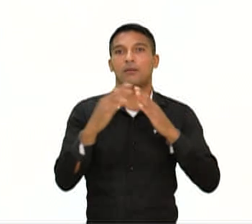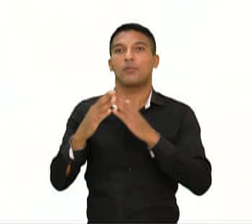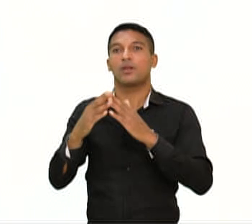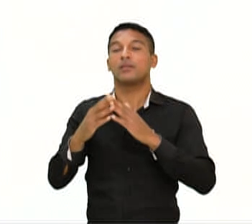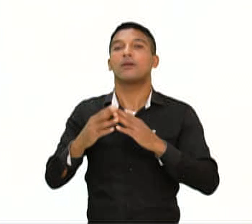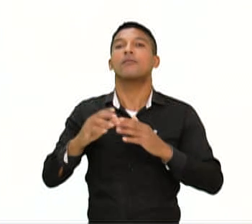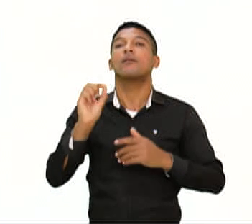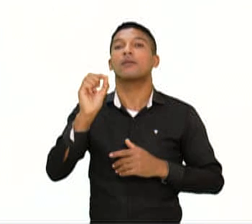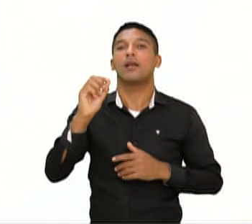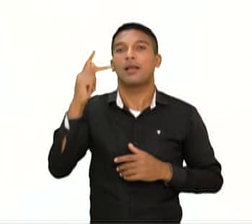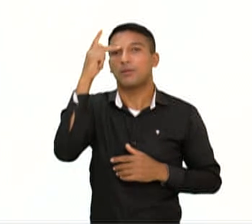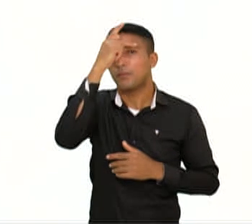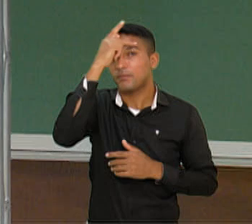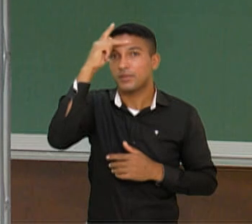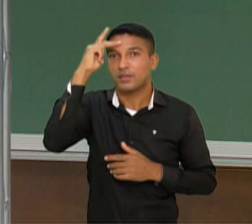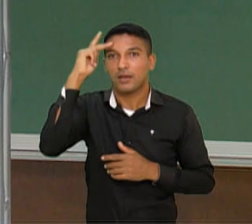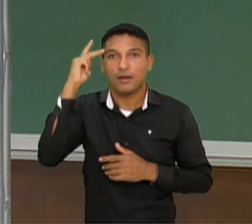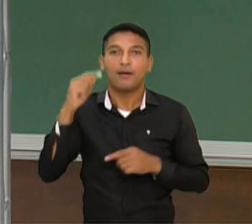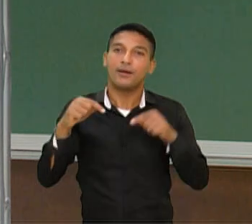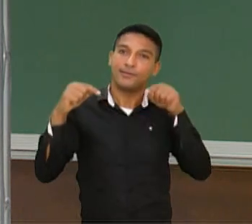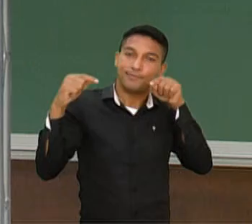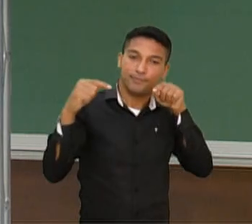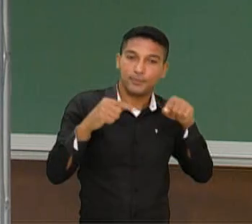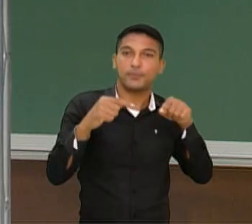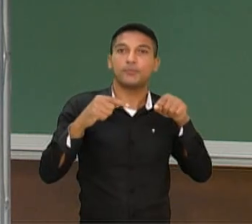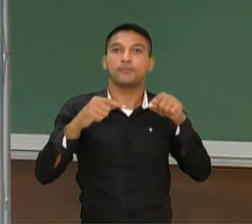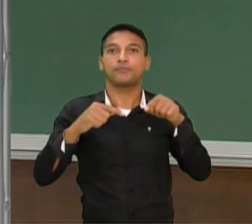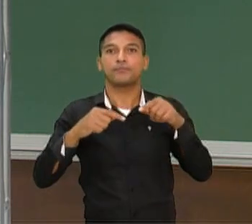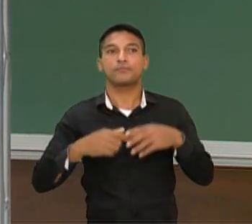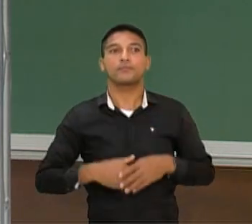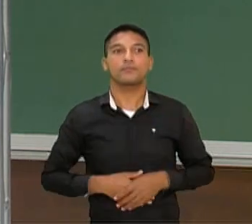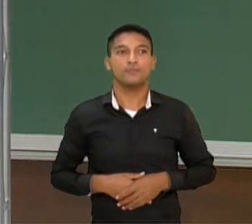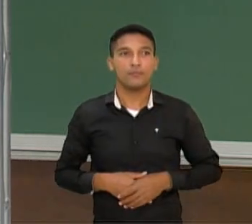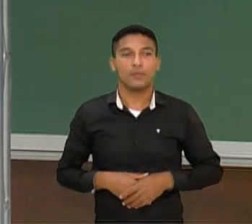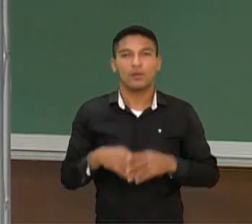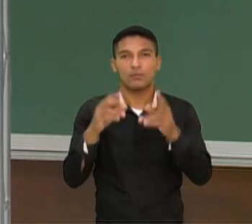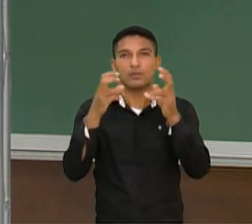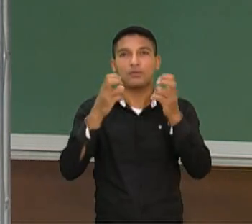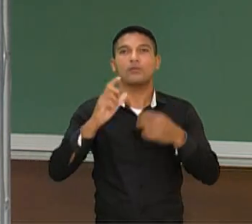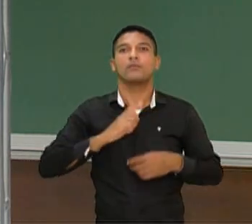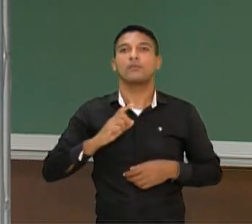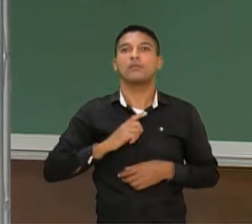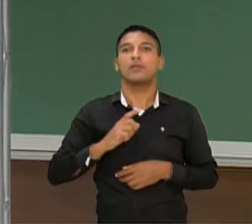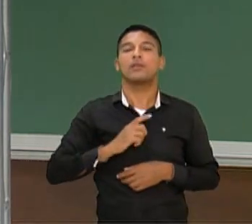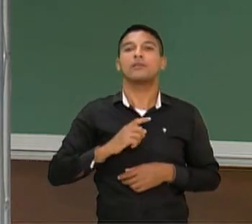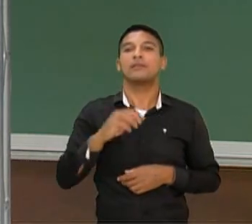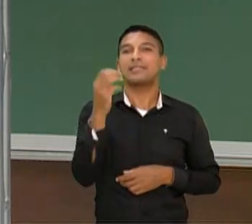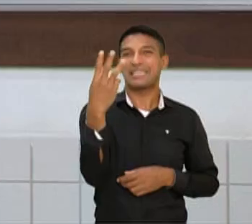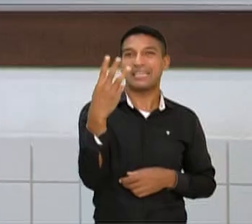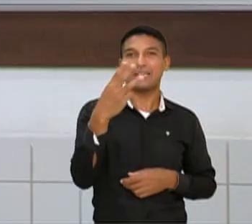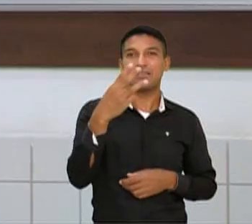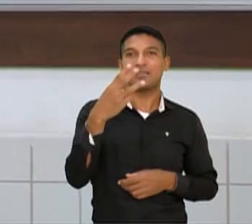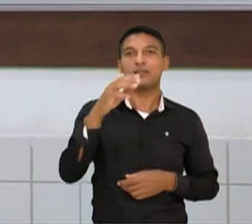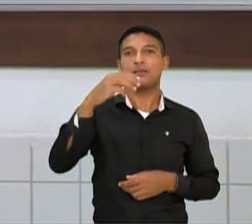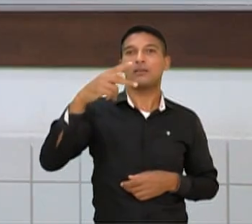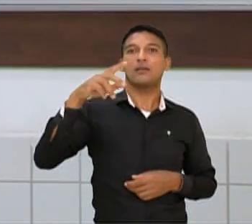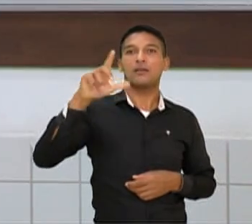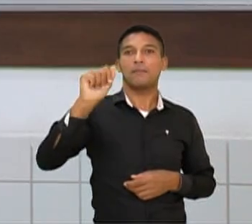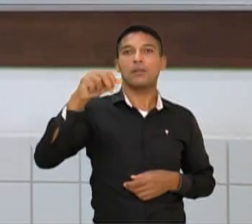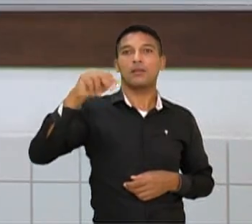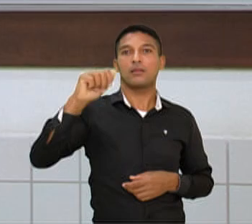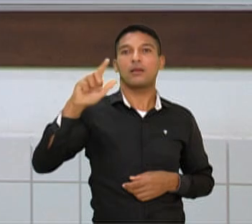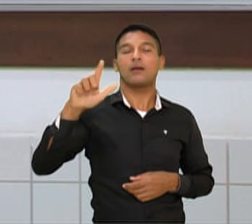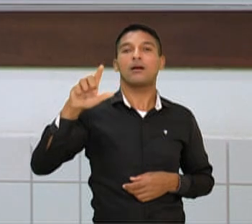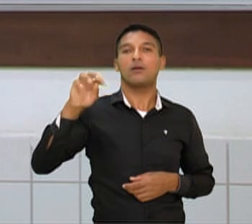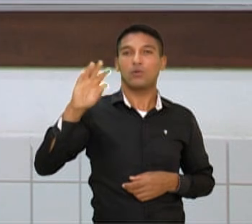mapinha também que aqui nós já temos a diversificação dos 3 planaltos, mostrando que nós tivemos um